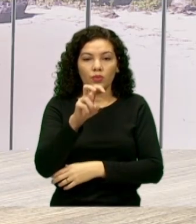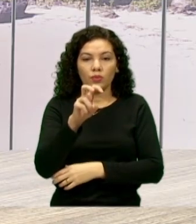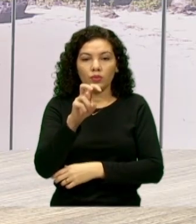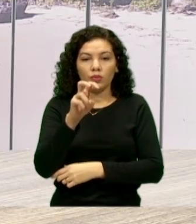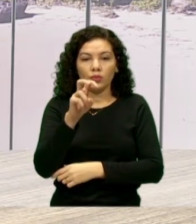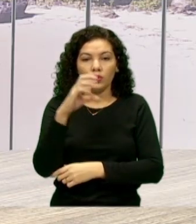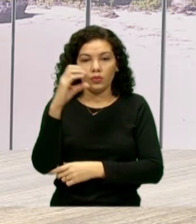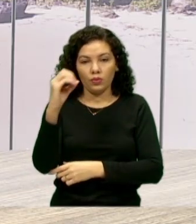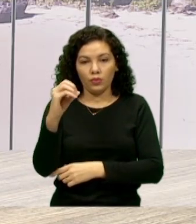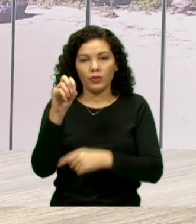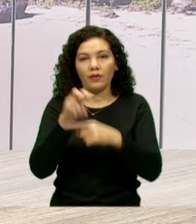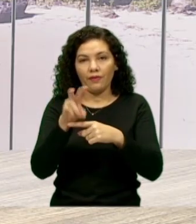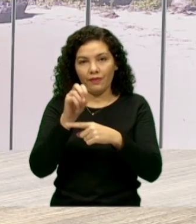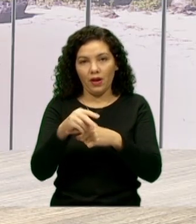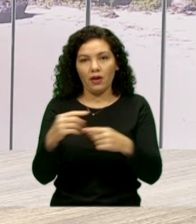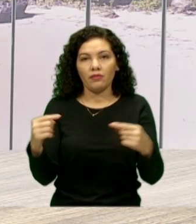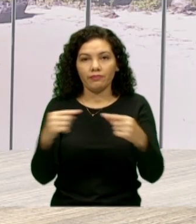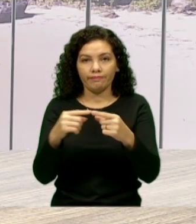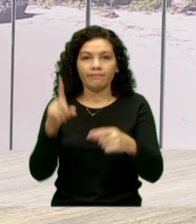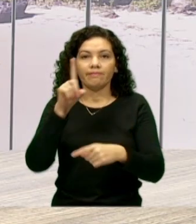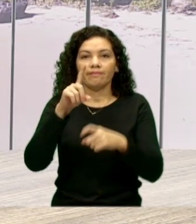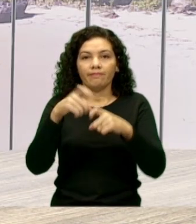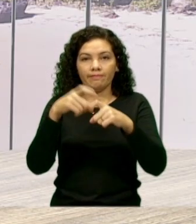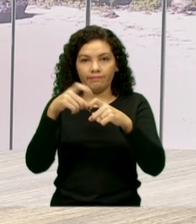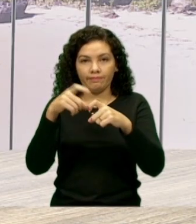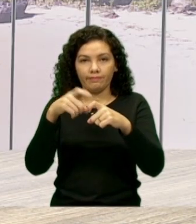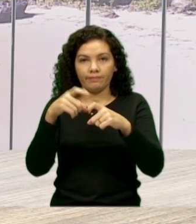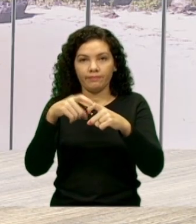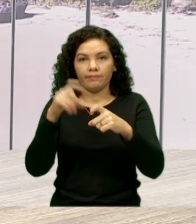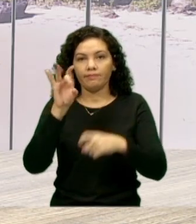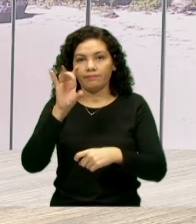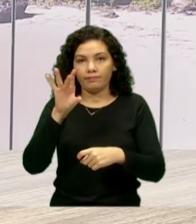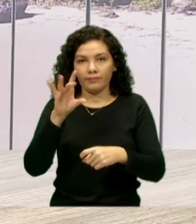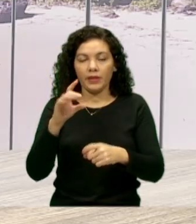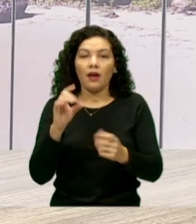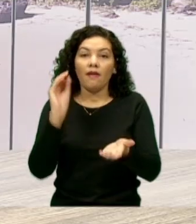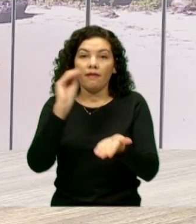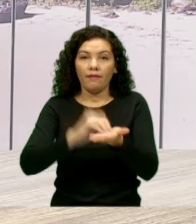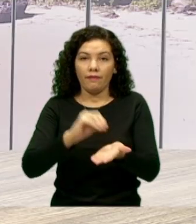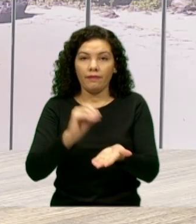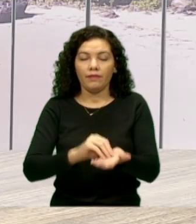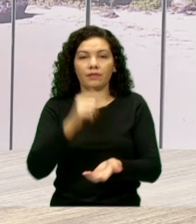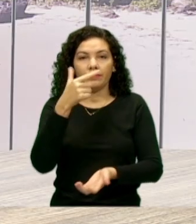50 vagas para médicos. Então, falta 23.